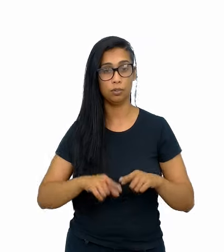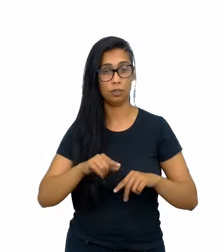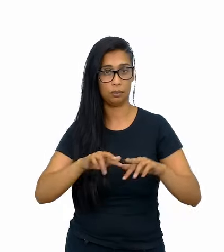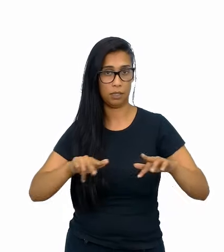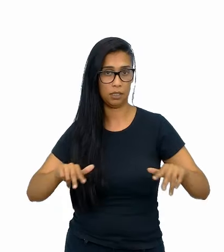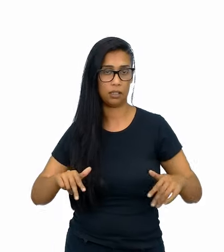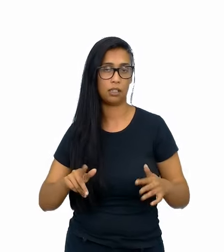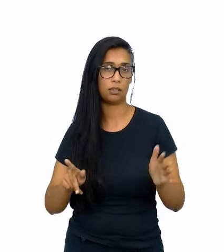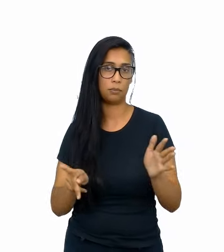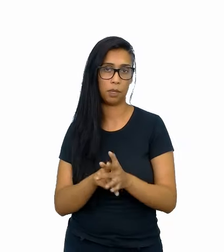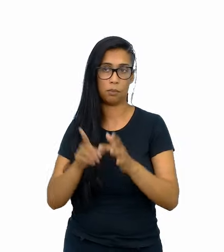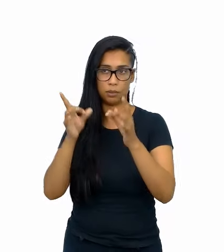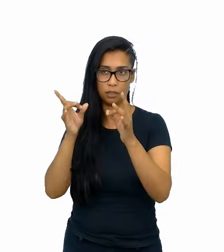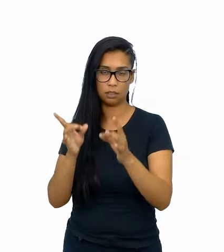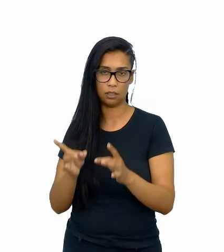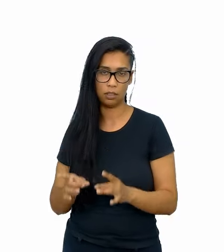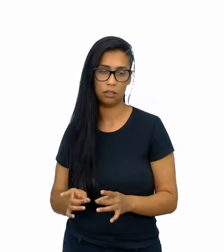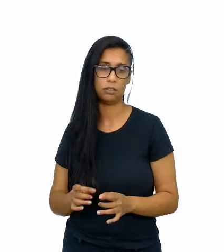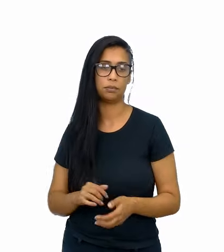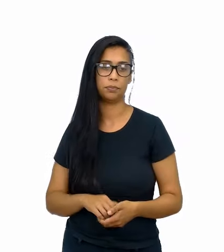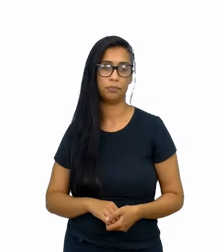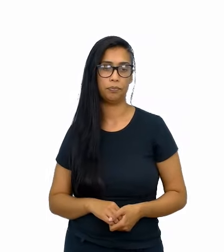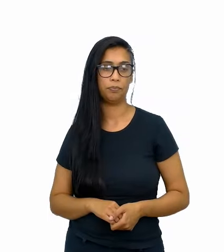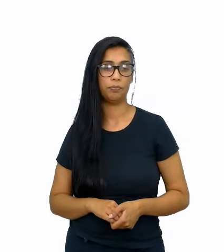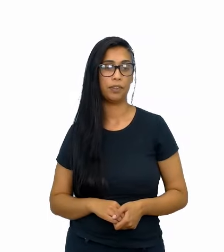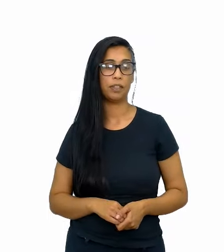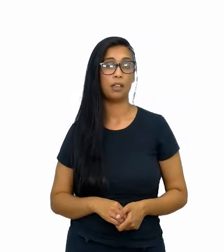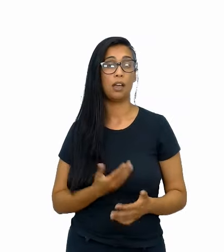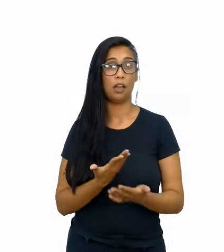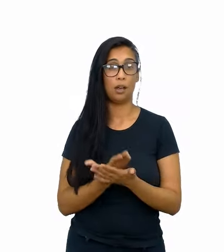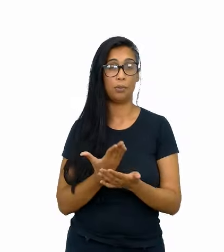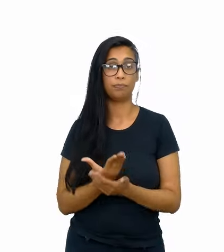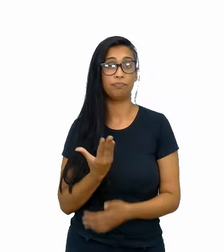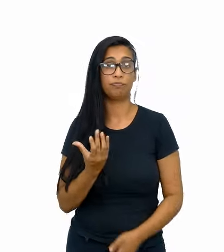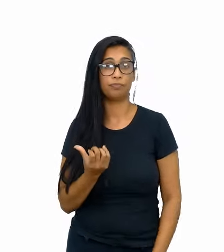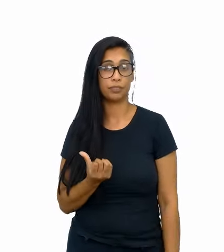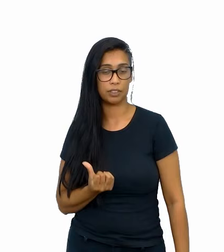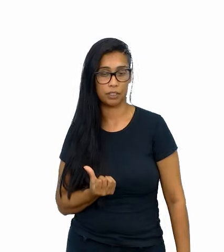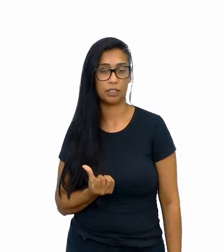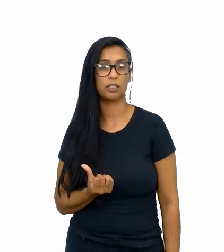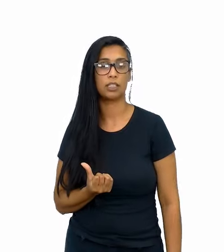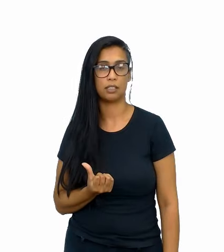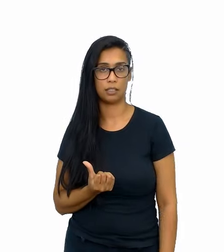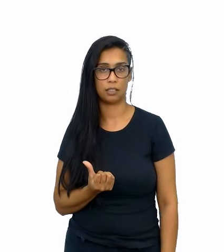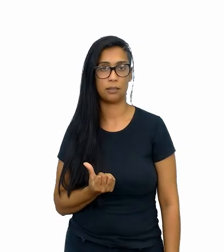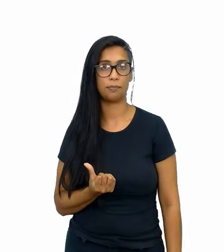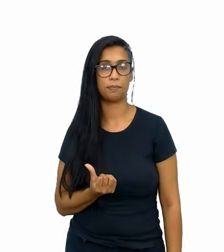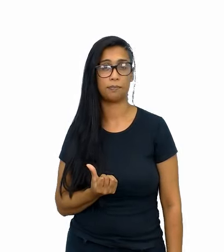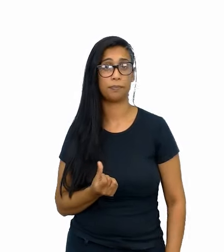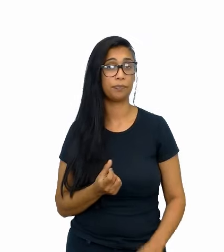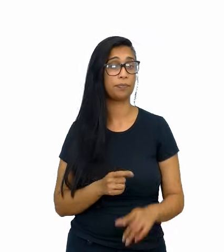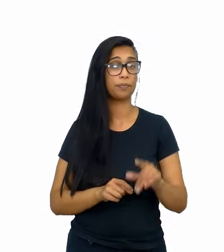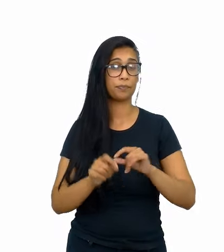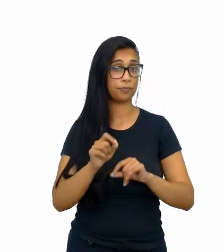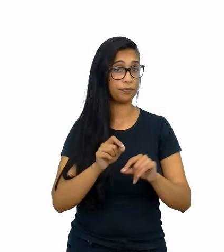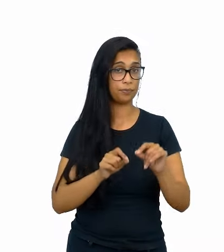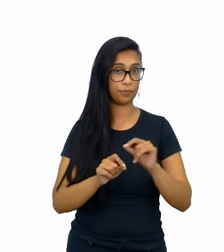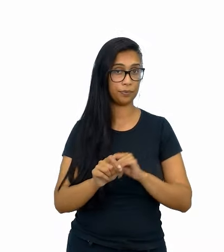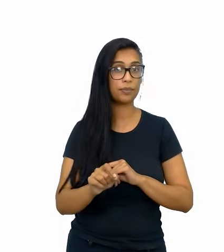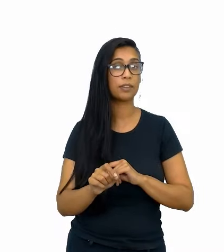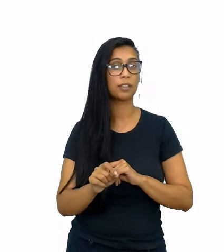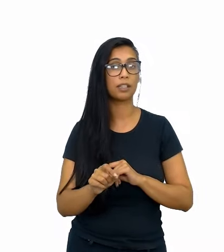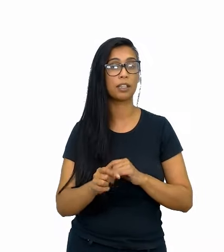relato. A aula 6, escrevendo um relato coletivamente, então é o momento que eles vão ditar para vocês